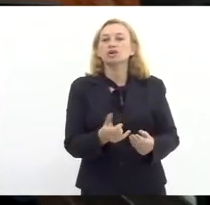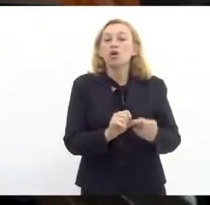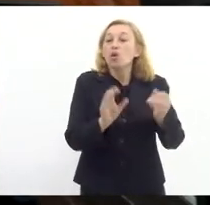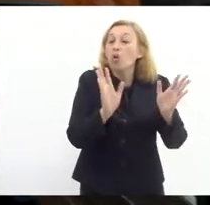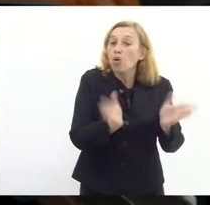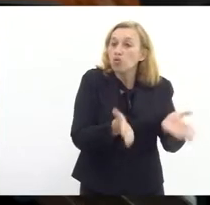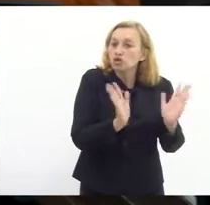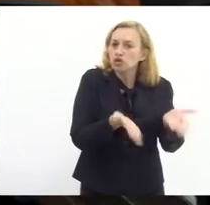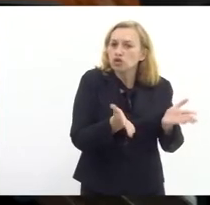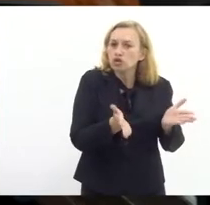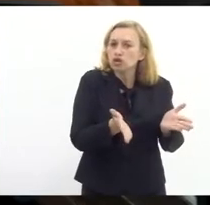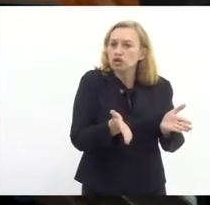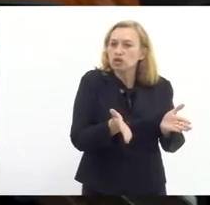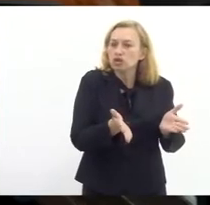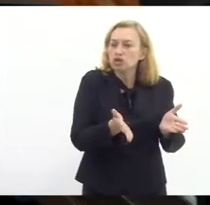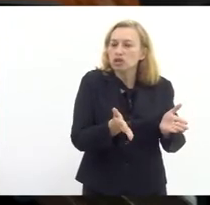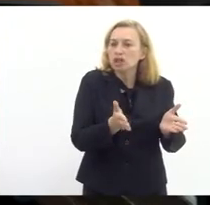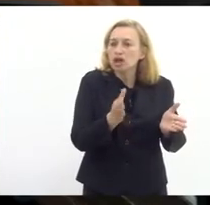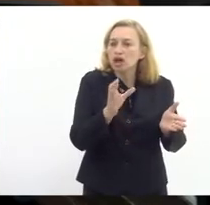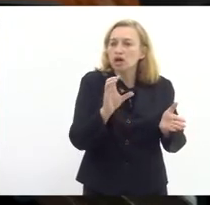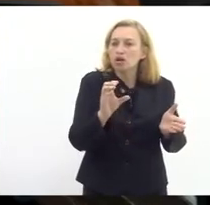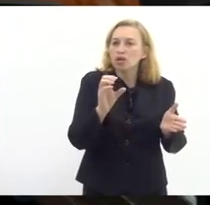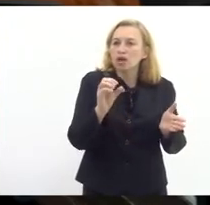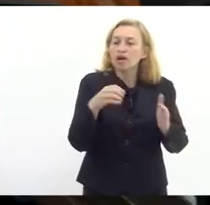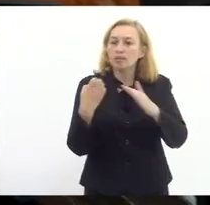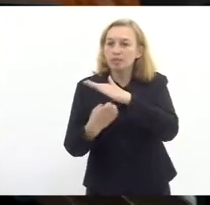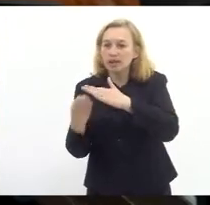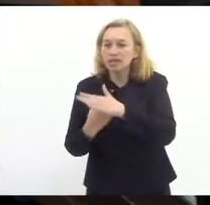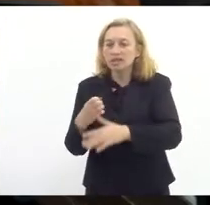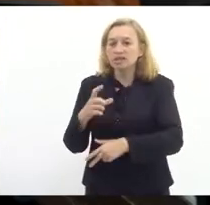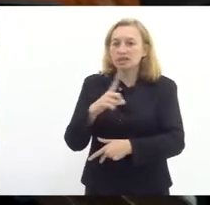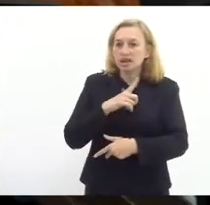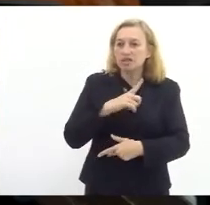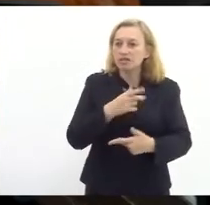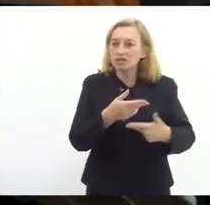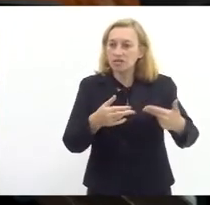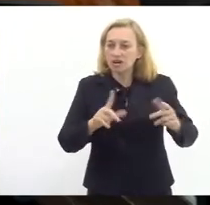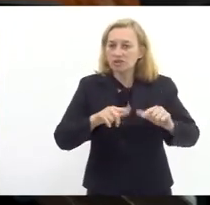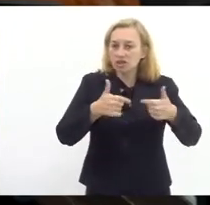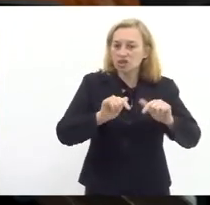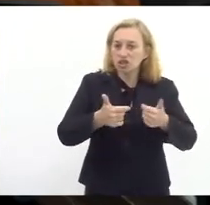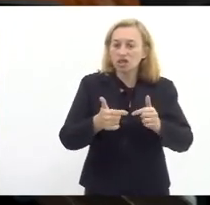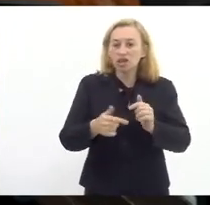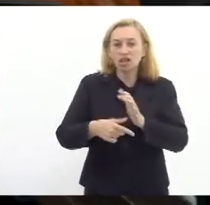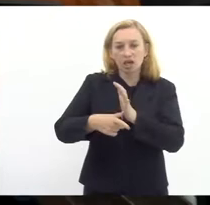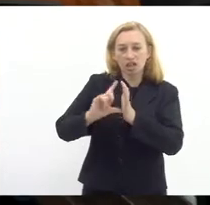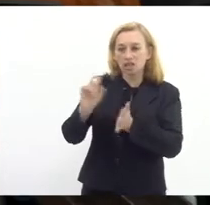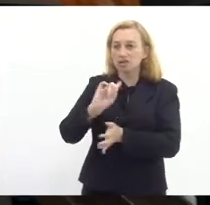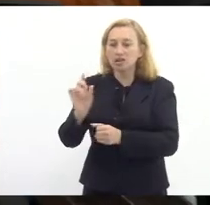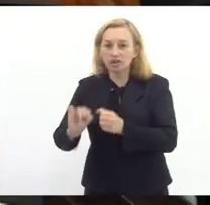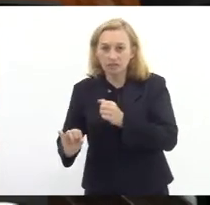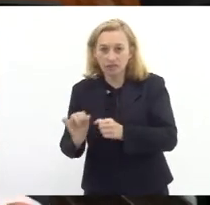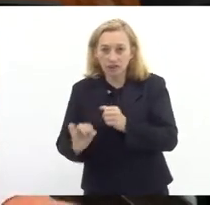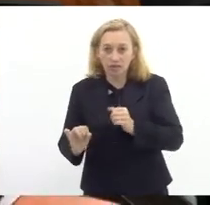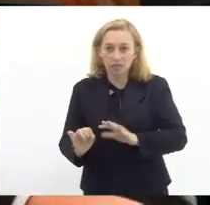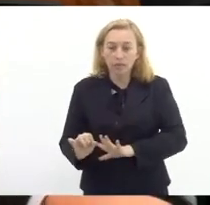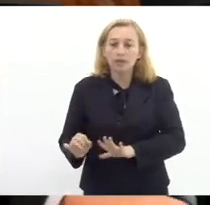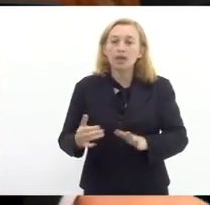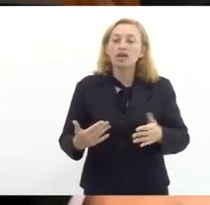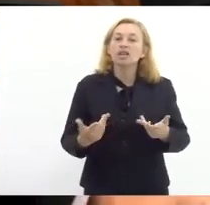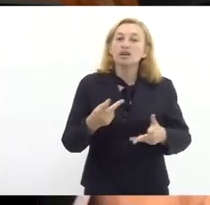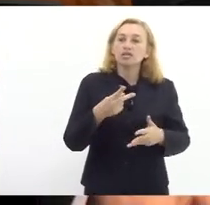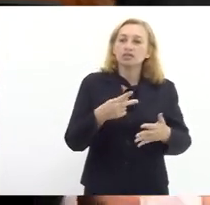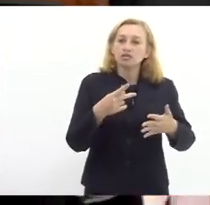hoje a concessionária ter muitos procedimentos que anteriormente não eram adotados. E aí eu até